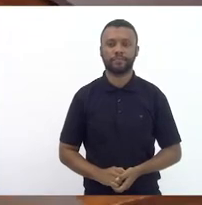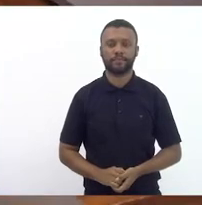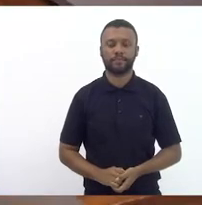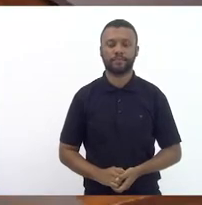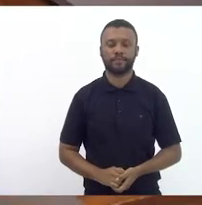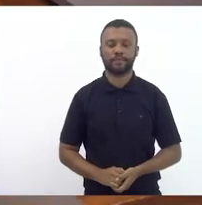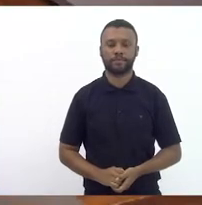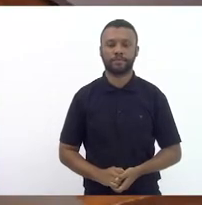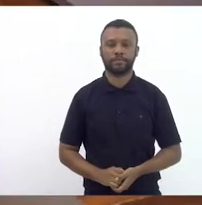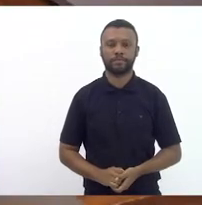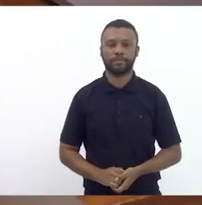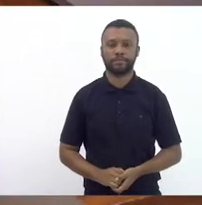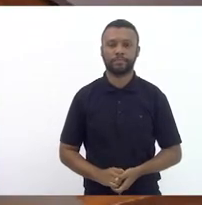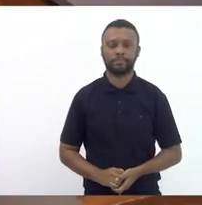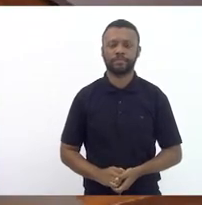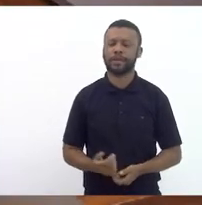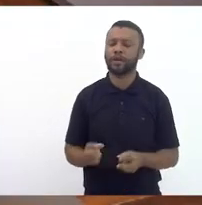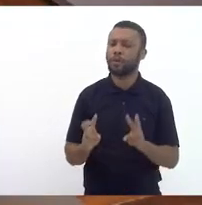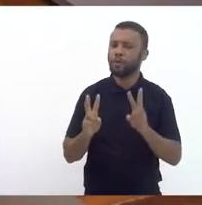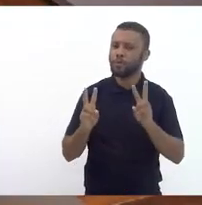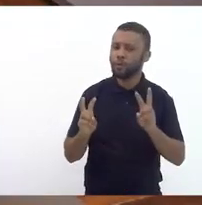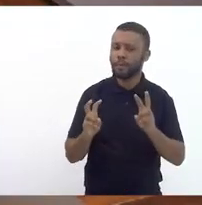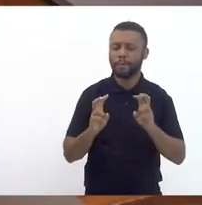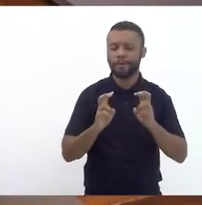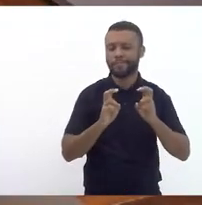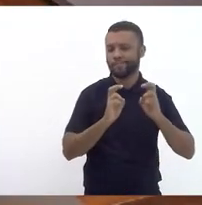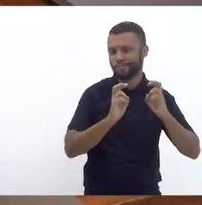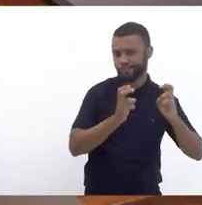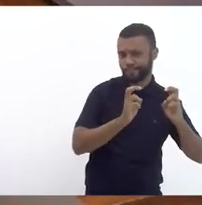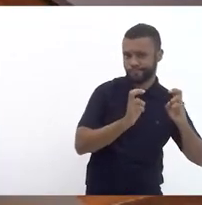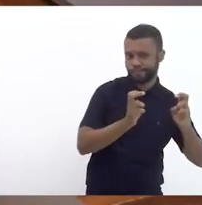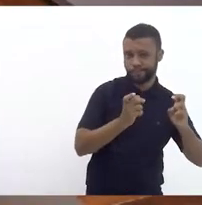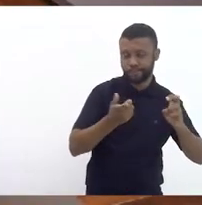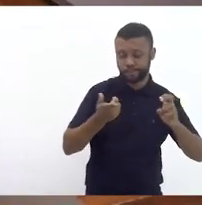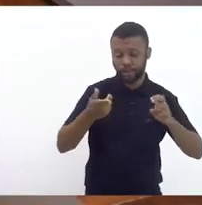Com relação ao vão das plataformas, deputado Valdec,